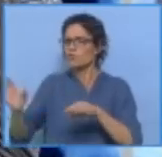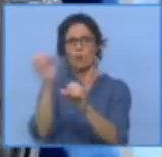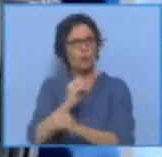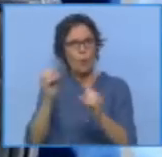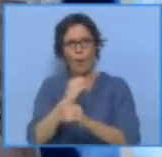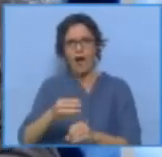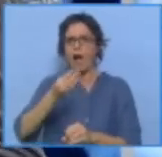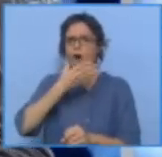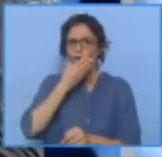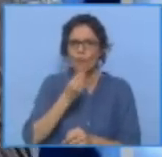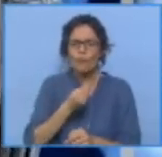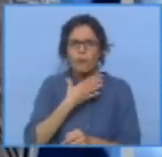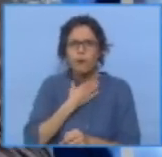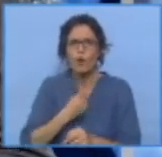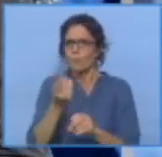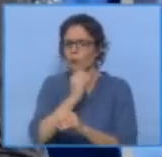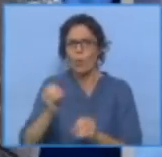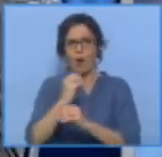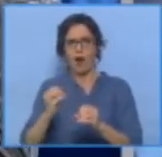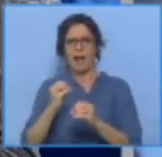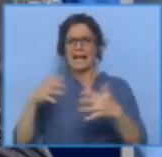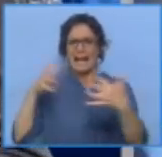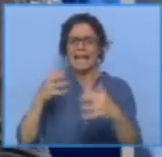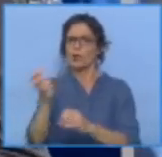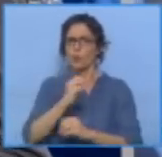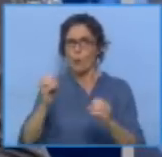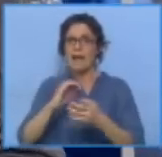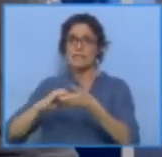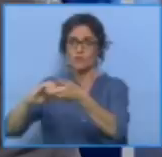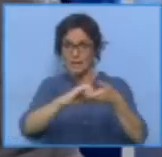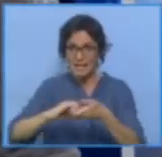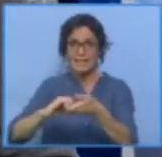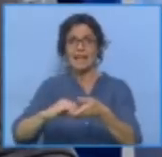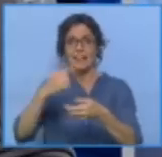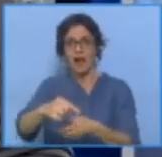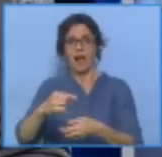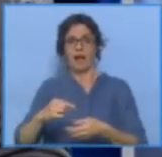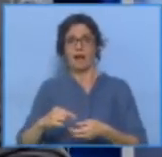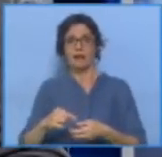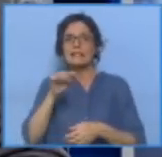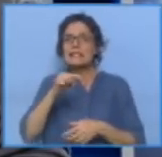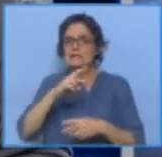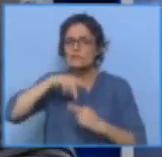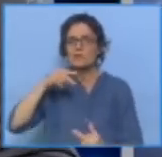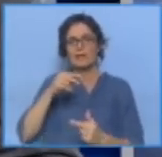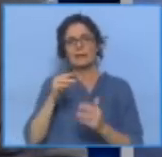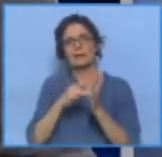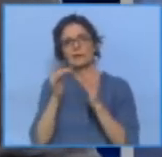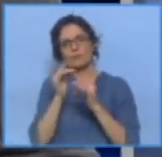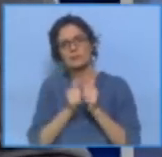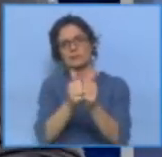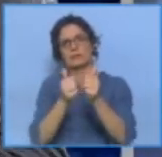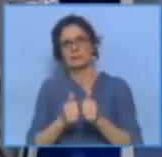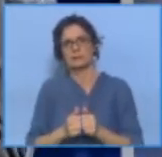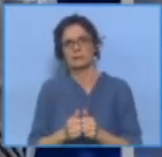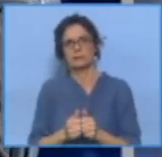mais fomes, onde não há mais guerras, onde há fraternidade, onde há solidariedade. Isto é que é o ADN do cristianismo. E